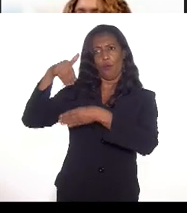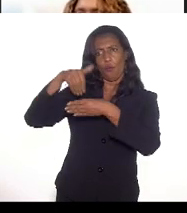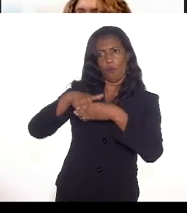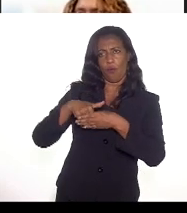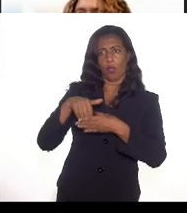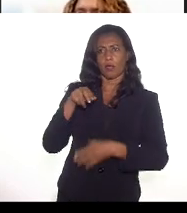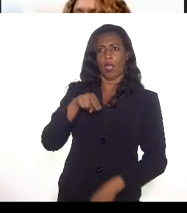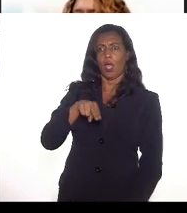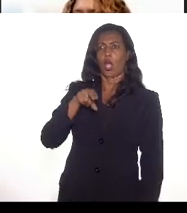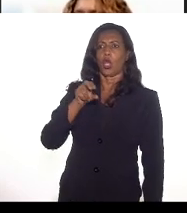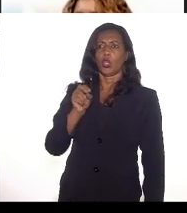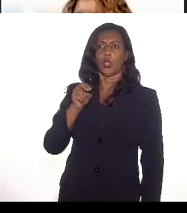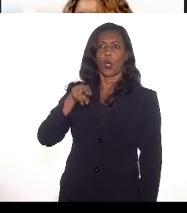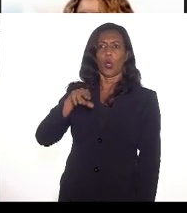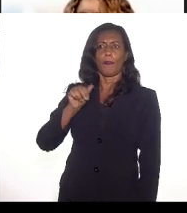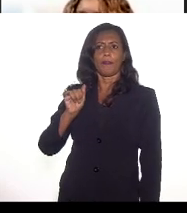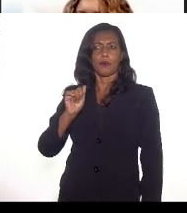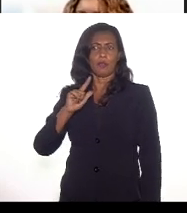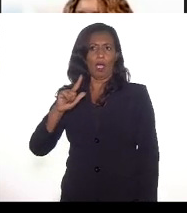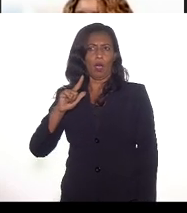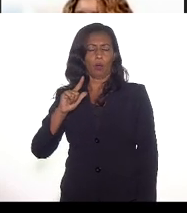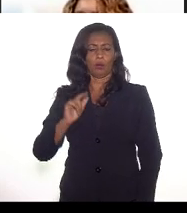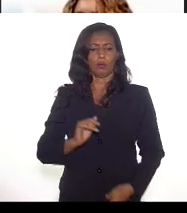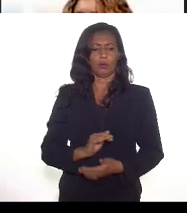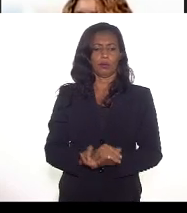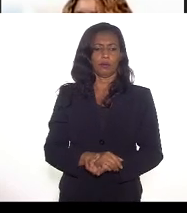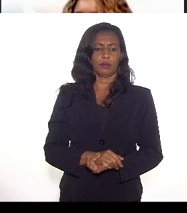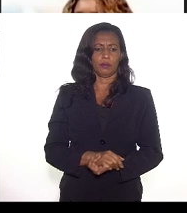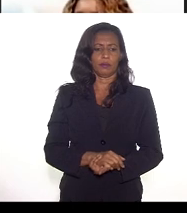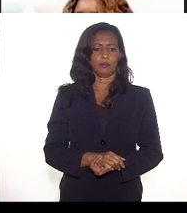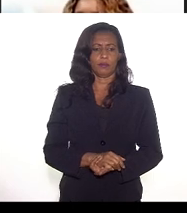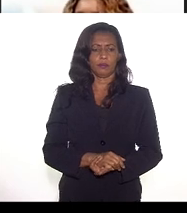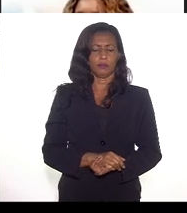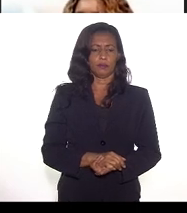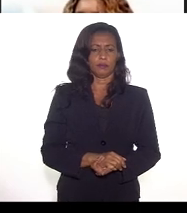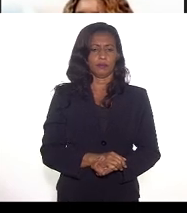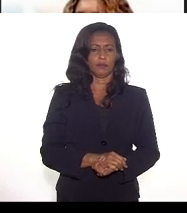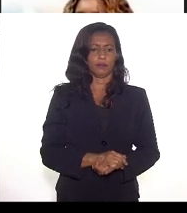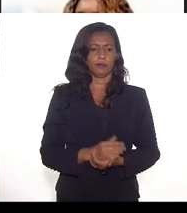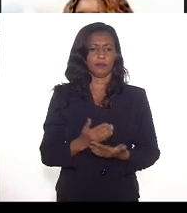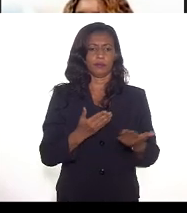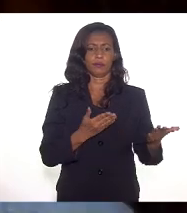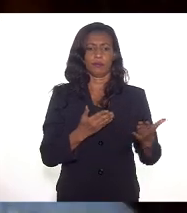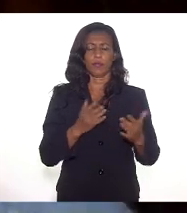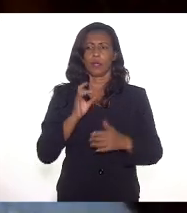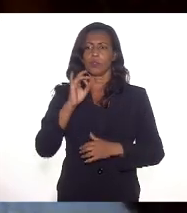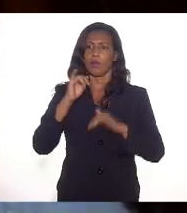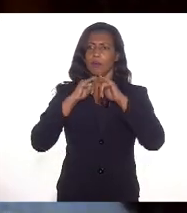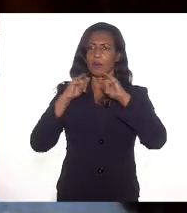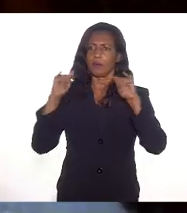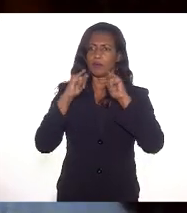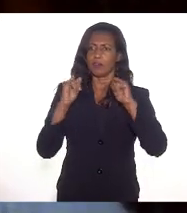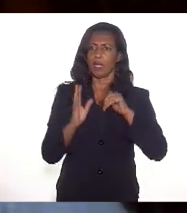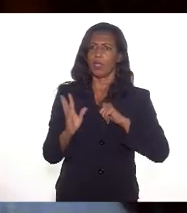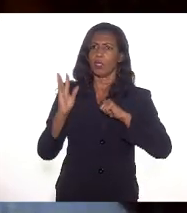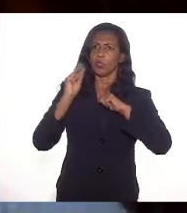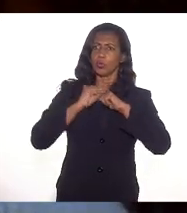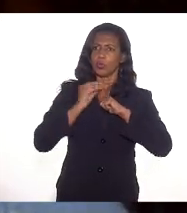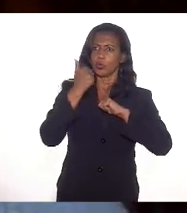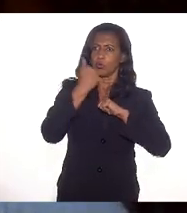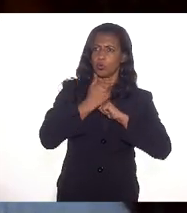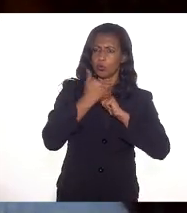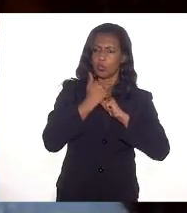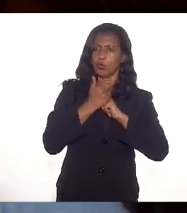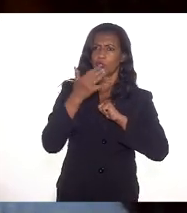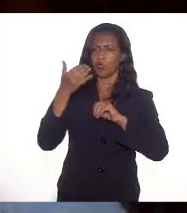9. Questão de ordem, presidente. Questão de ordem. Ok. Deputado Márcio. É só para avisar que o substitutivo já foi enviado tanto